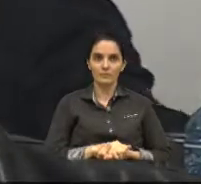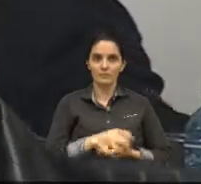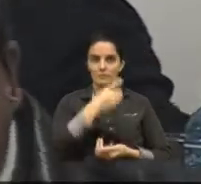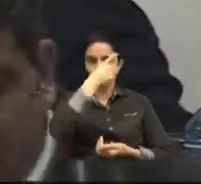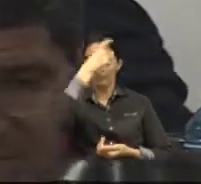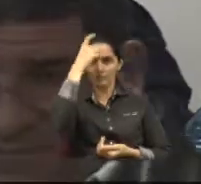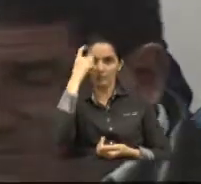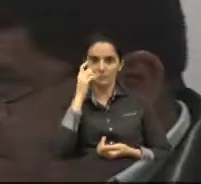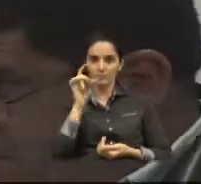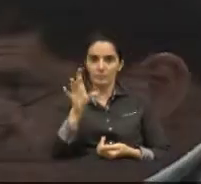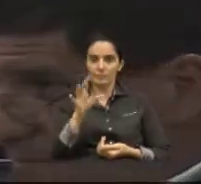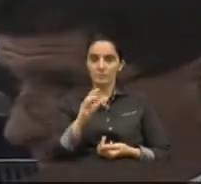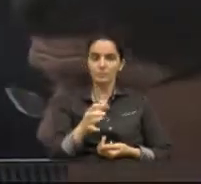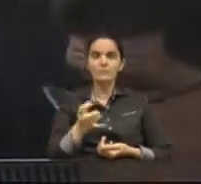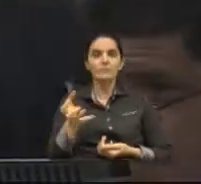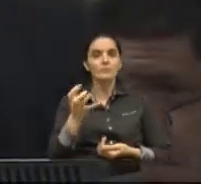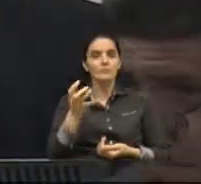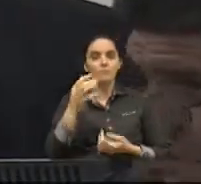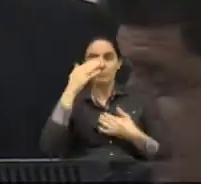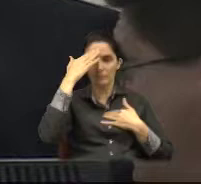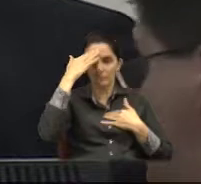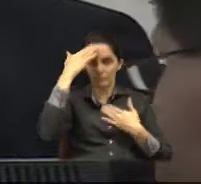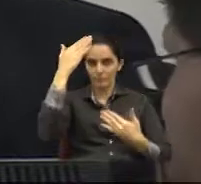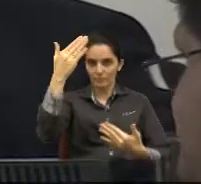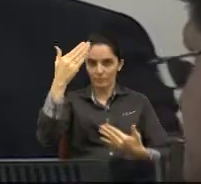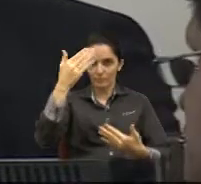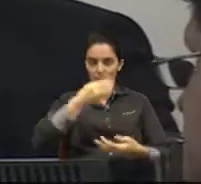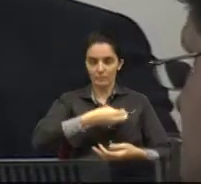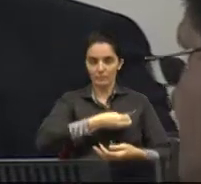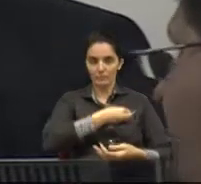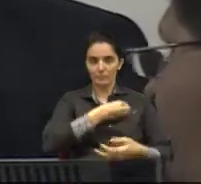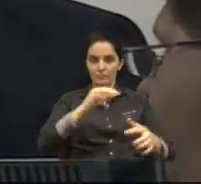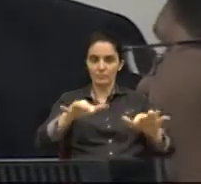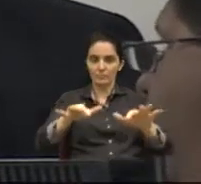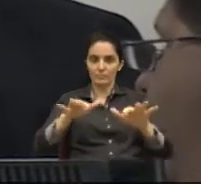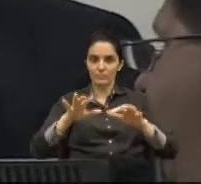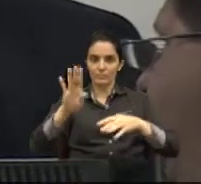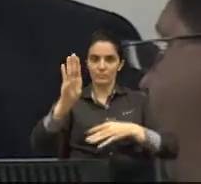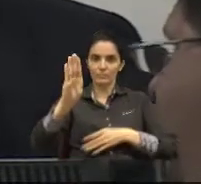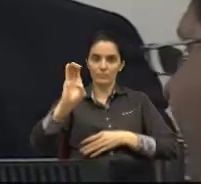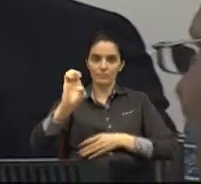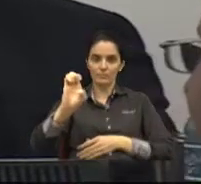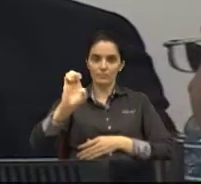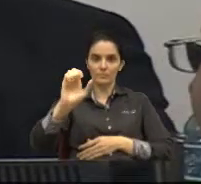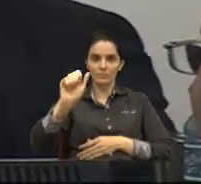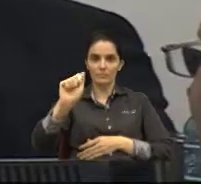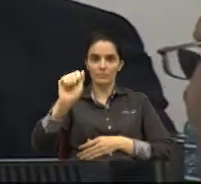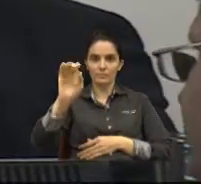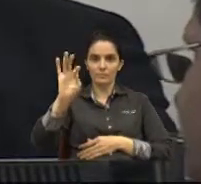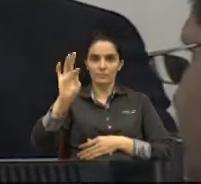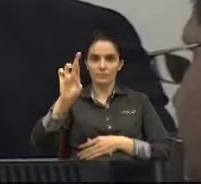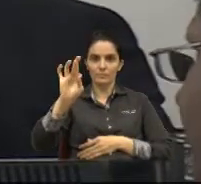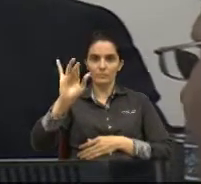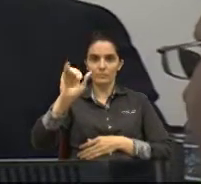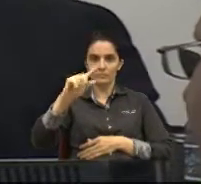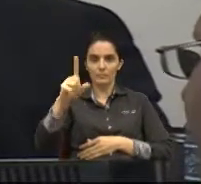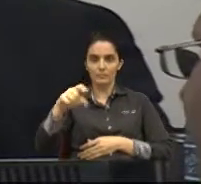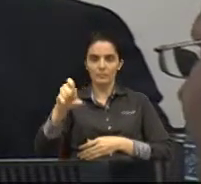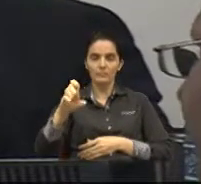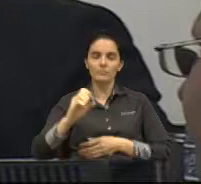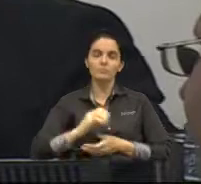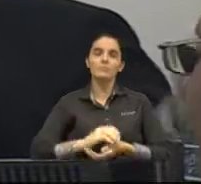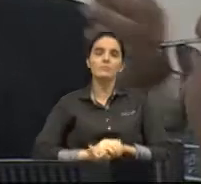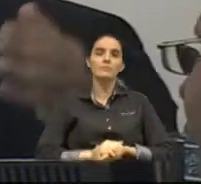agradecer também a presença da Beatriz, que é esposa do